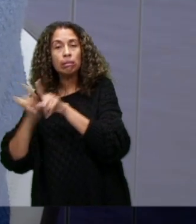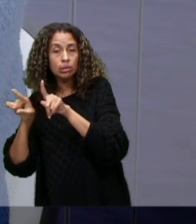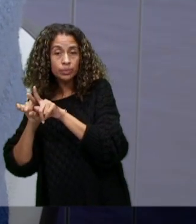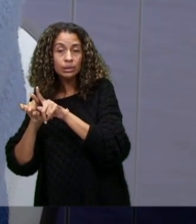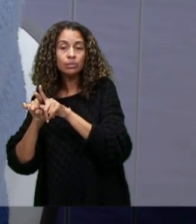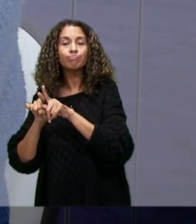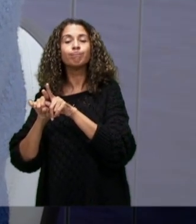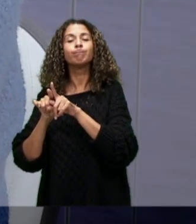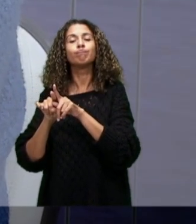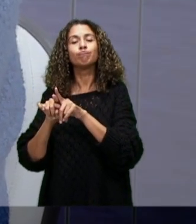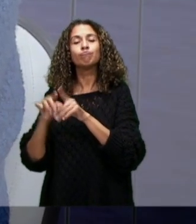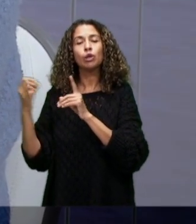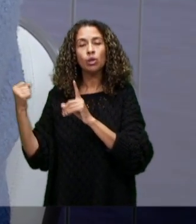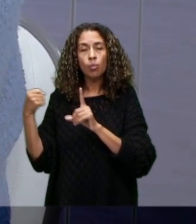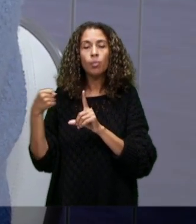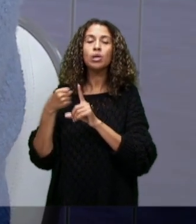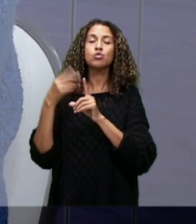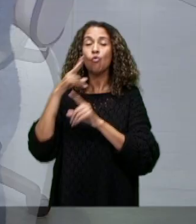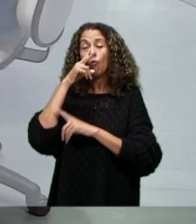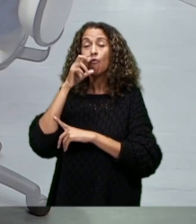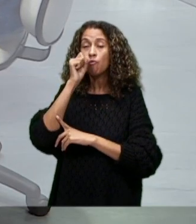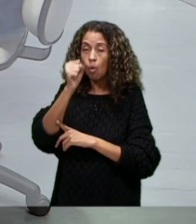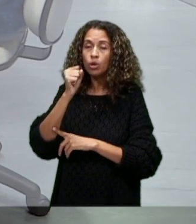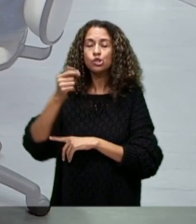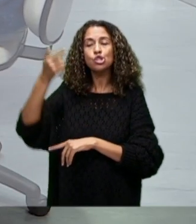mais intensos e mais frequentes.